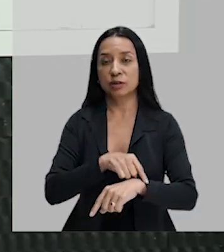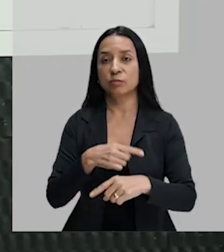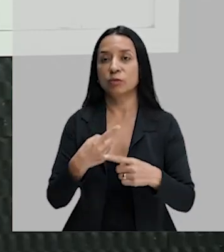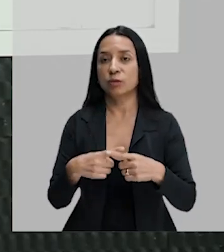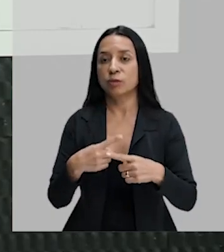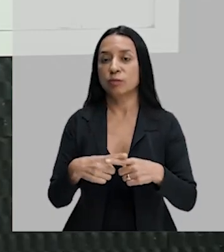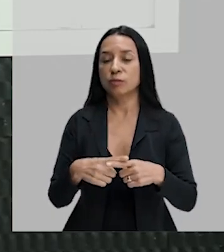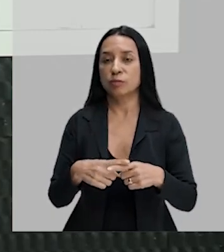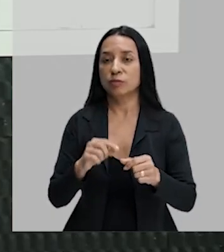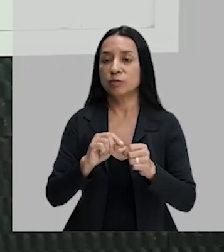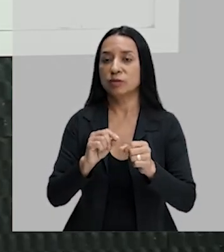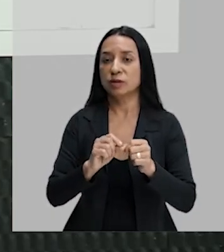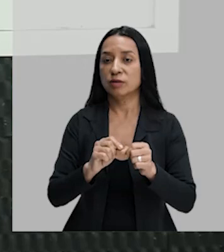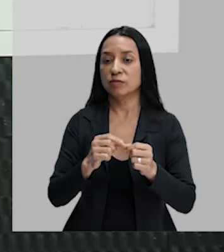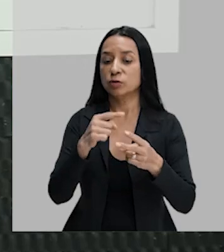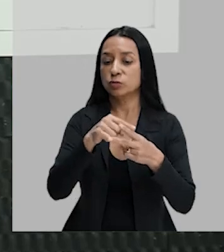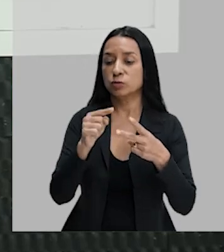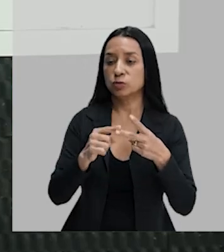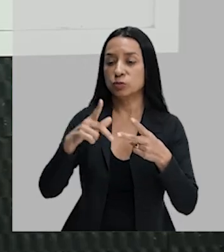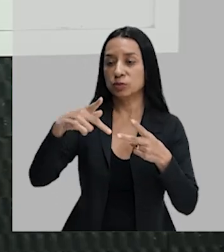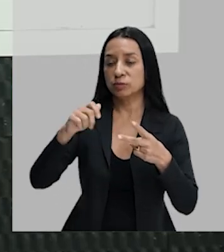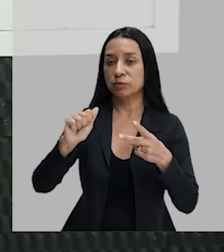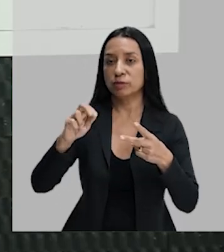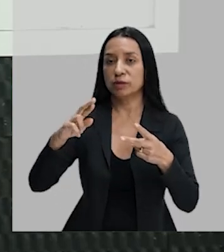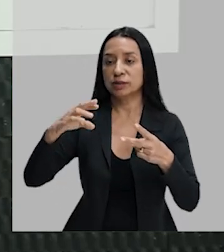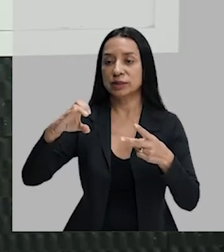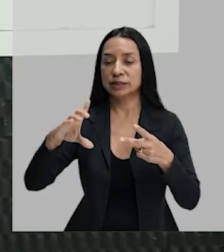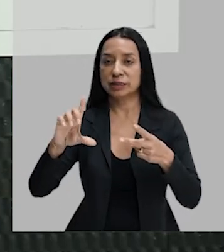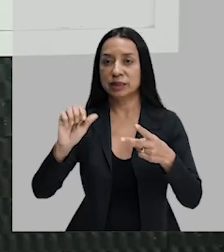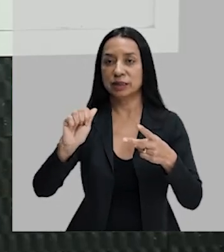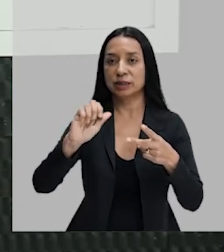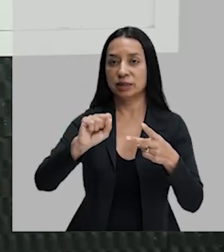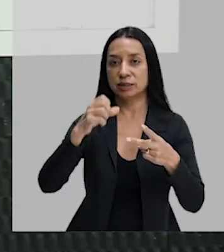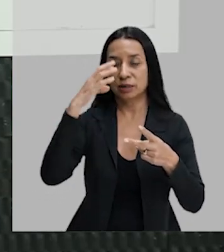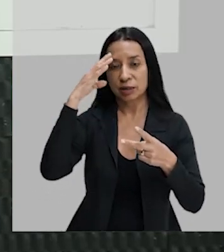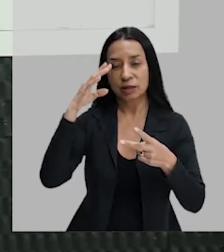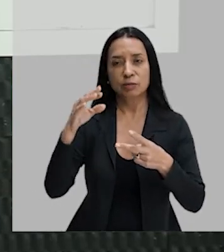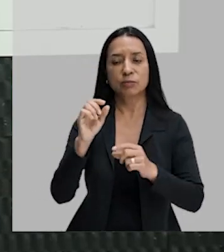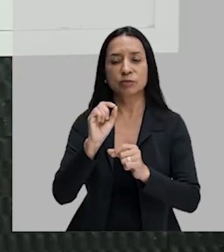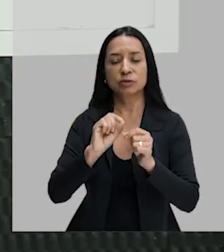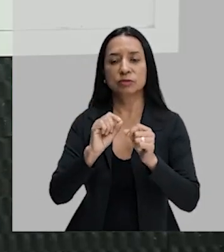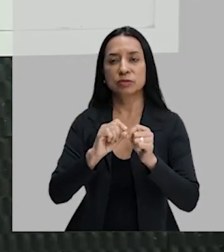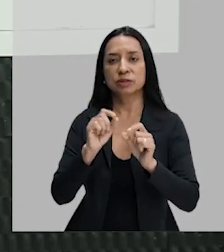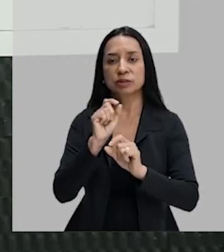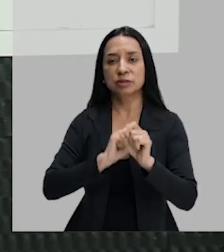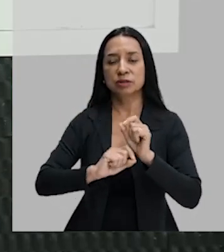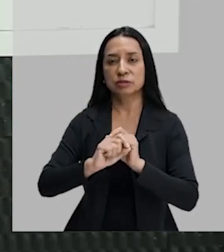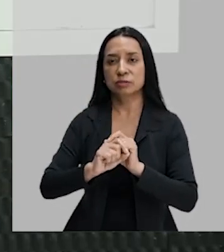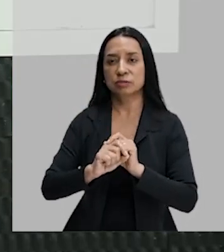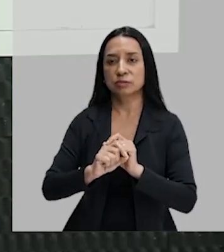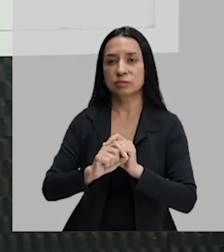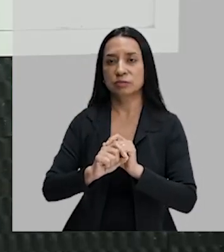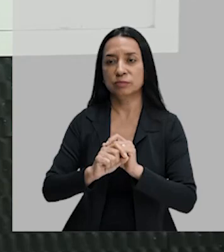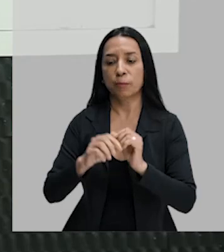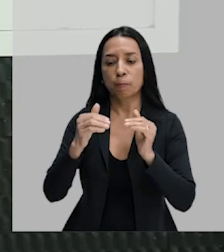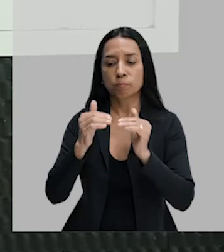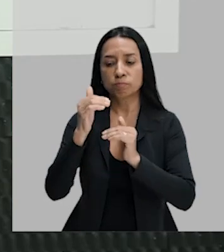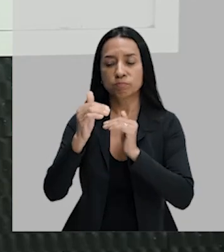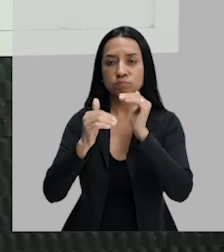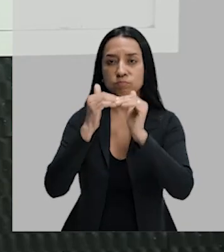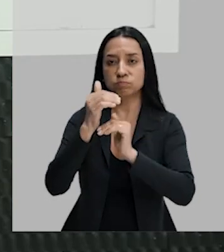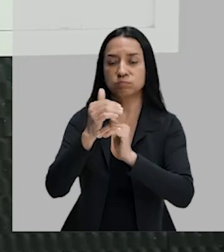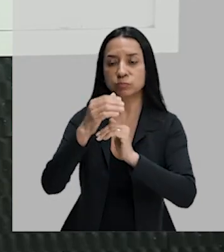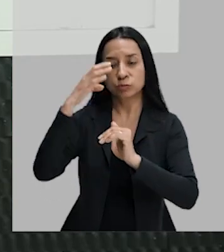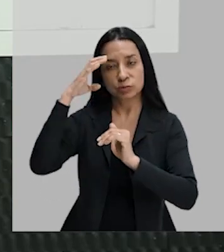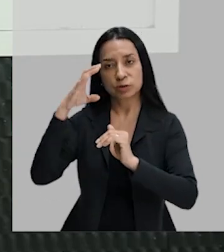fiz apenas duas parcelas porque eu tinha valor zero imagine fazendo essa conta com as quatro né o teoremamente Laplace é um